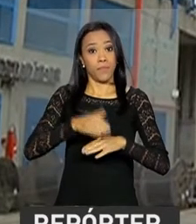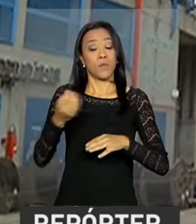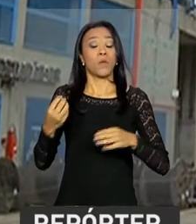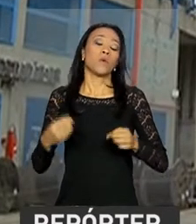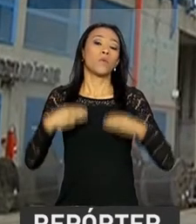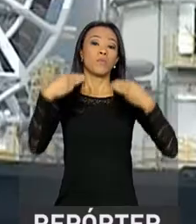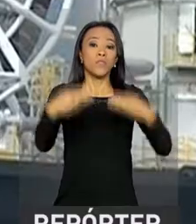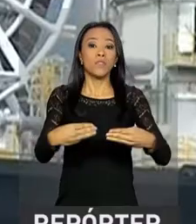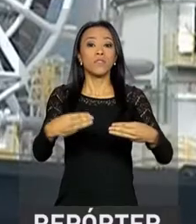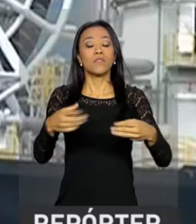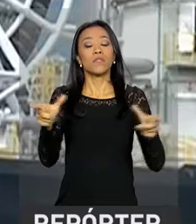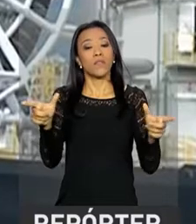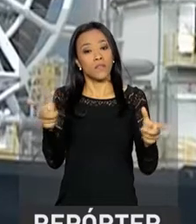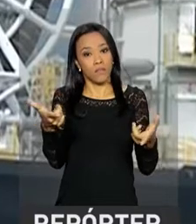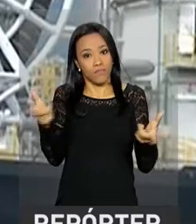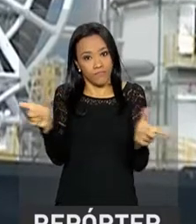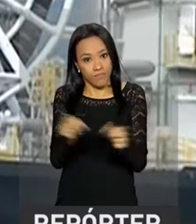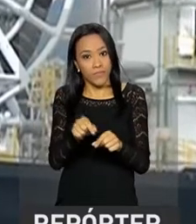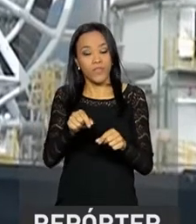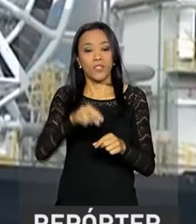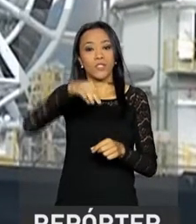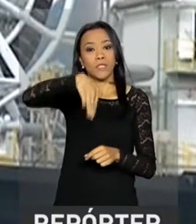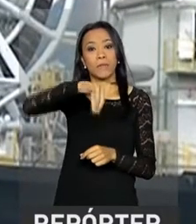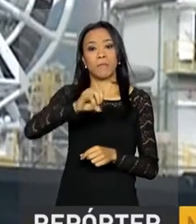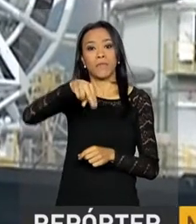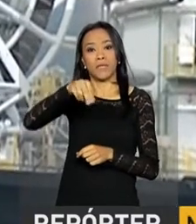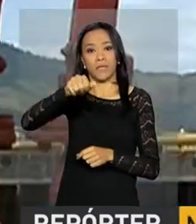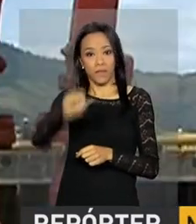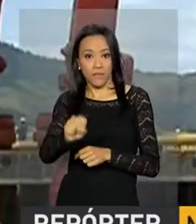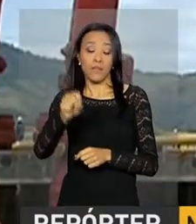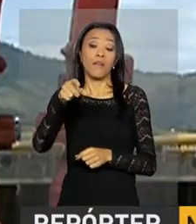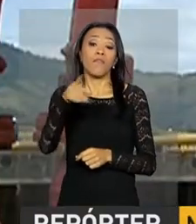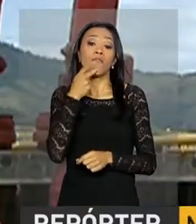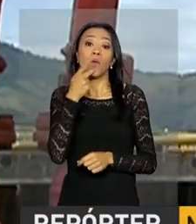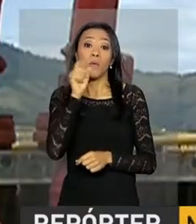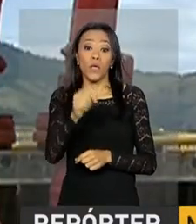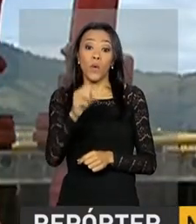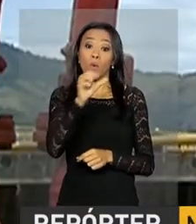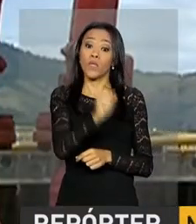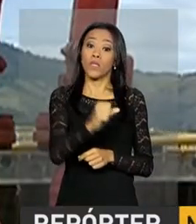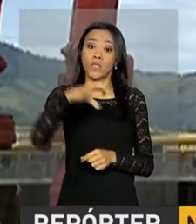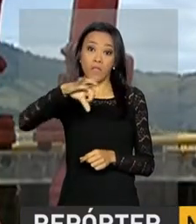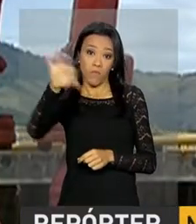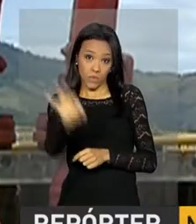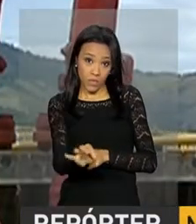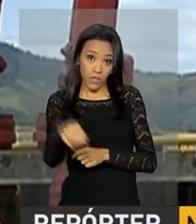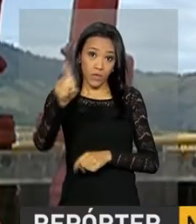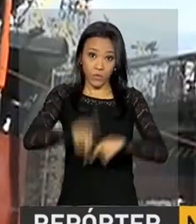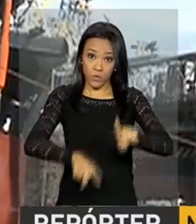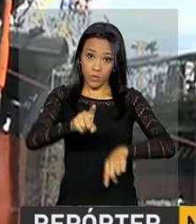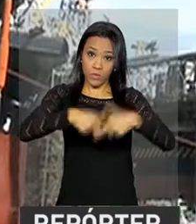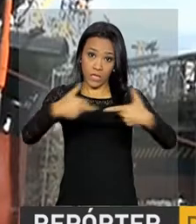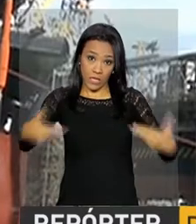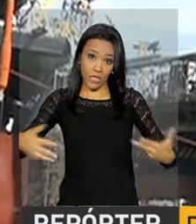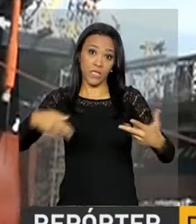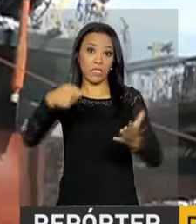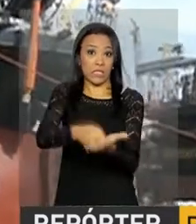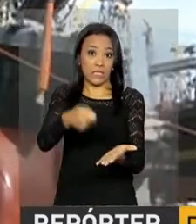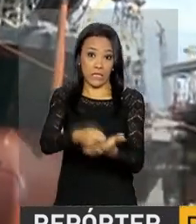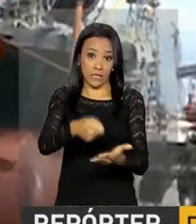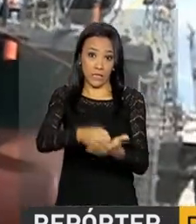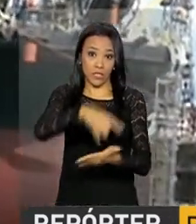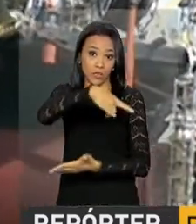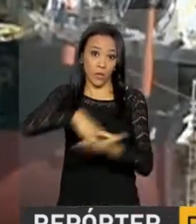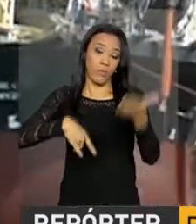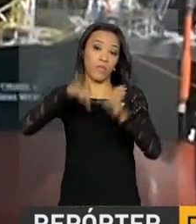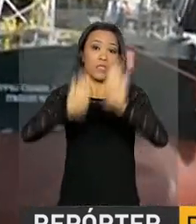energia pelas regras antigas entre 80 e 90% dos equipamentos e serviços exigidos em licitações de